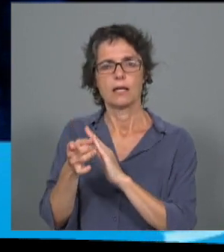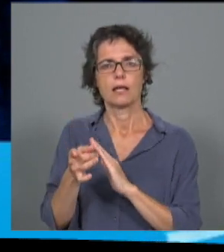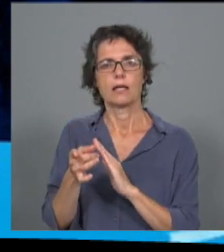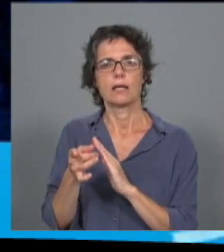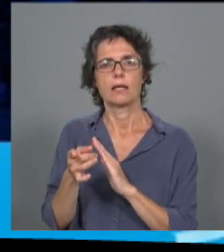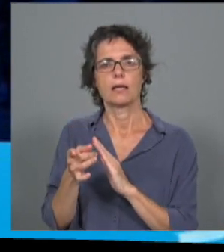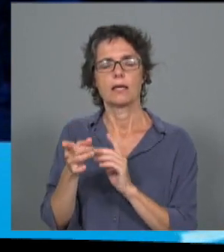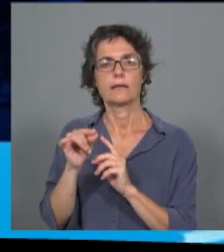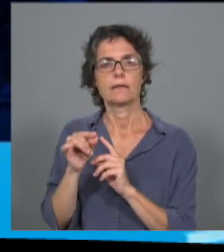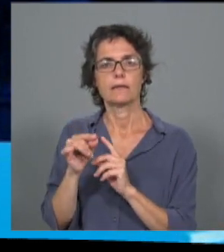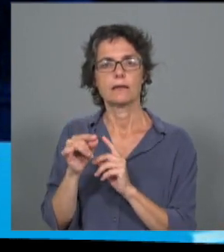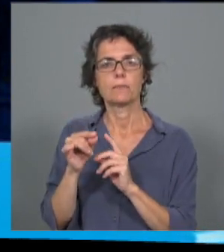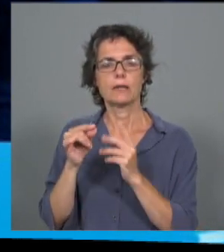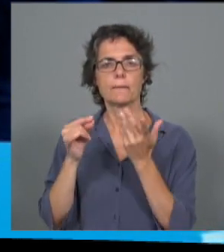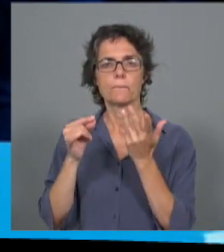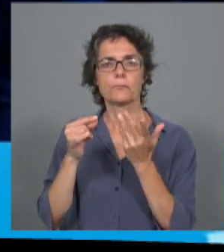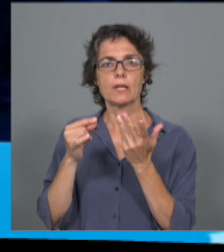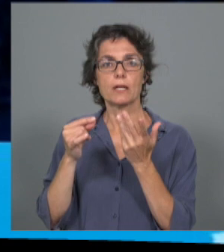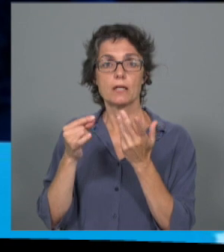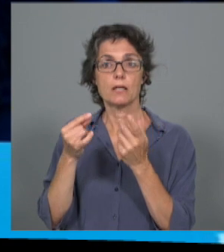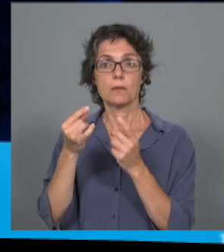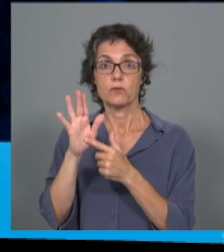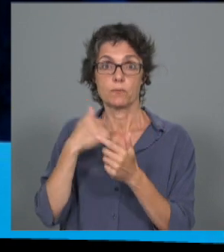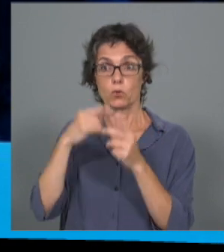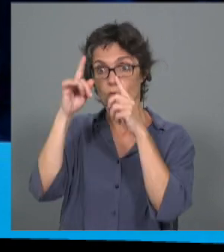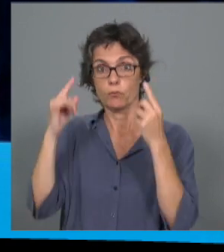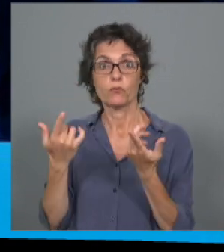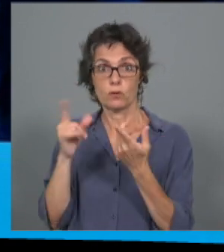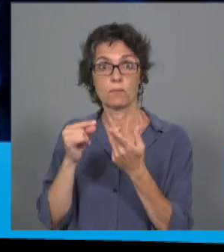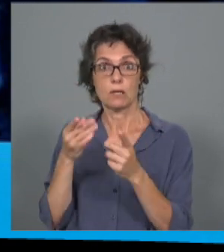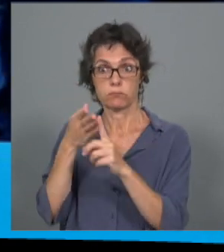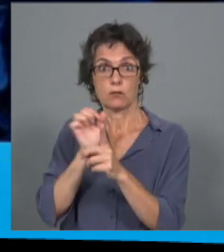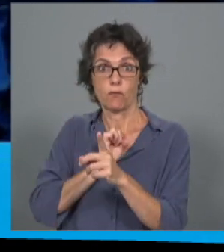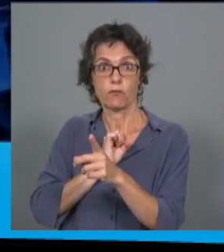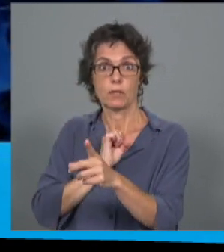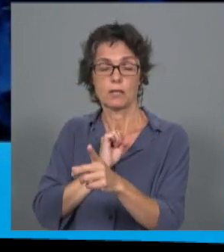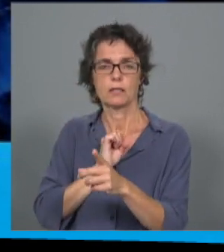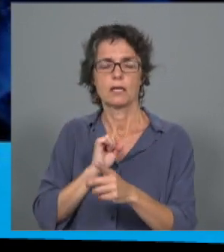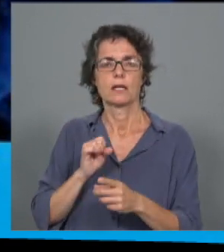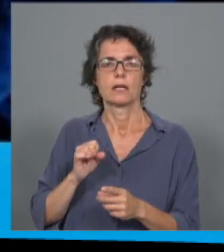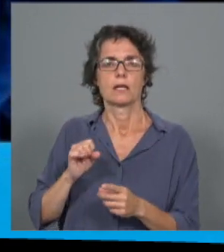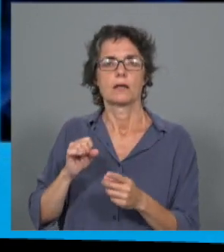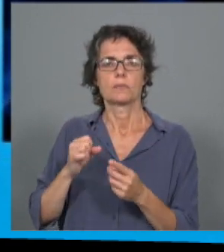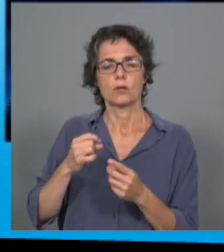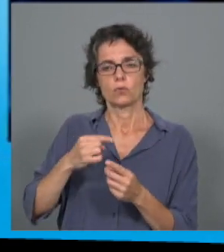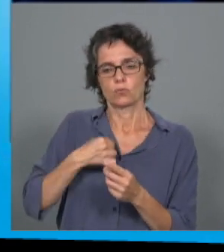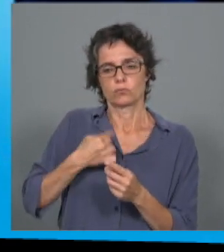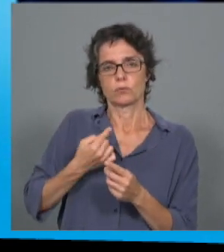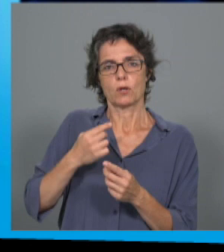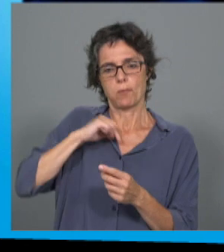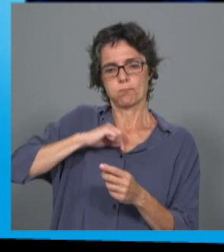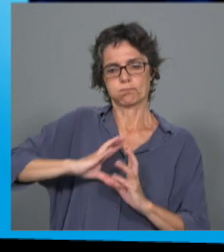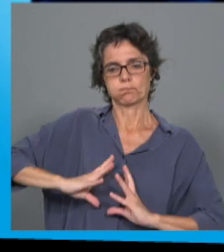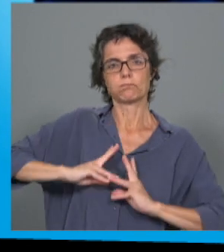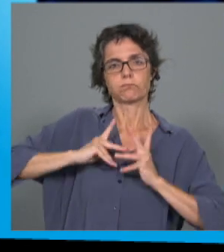grande investimento que deve ser feito da nossa parte, não só, como eu costumo dizer, para consumo pessoal e enriquecimento individual, mas